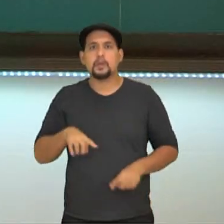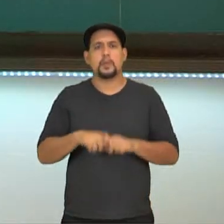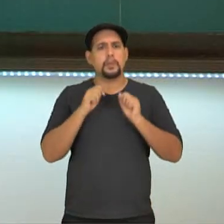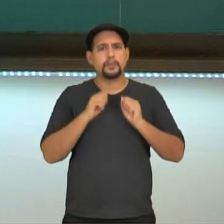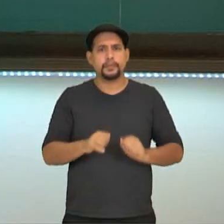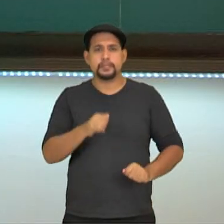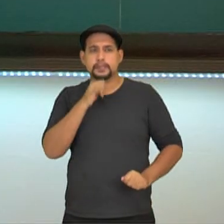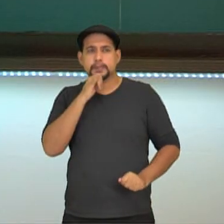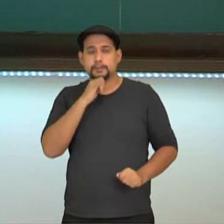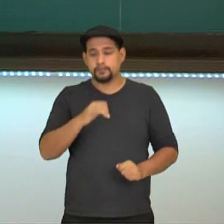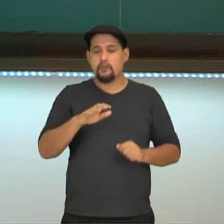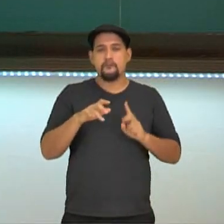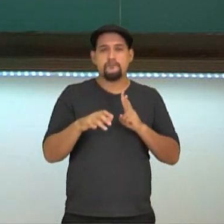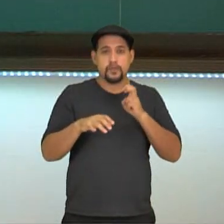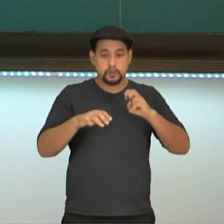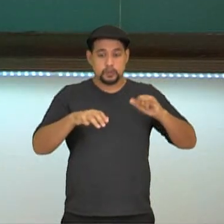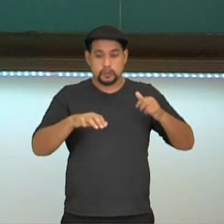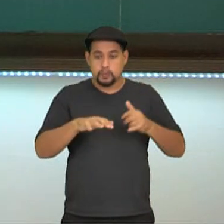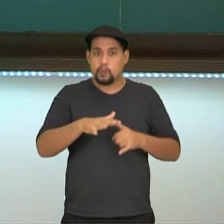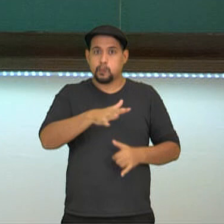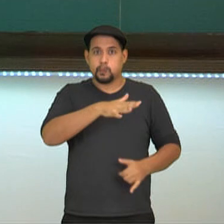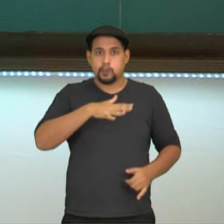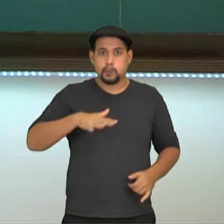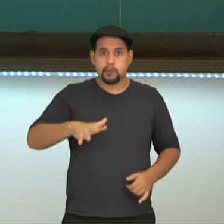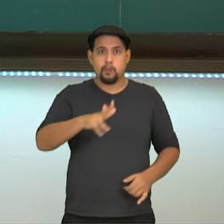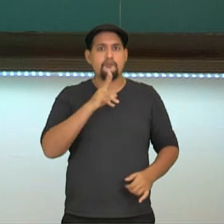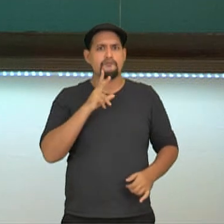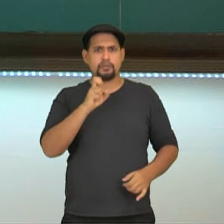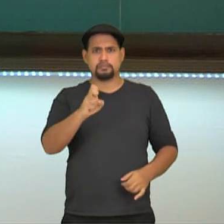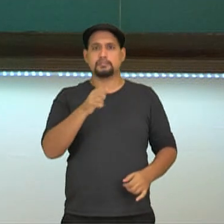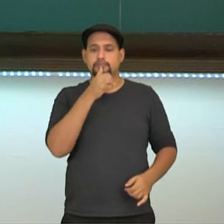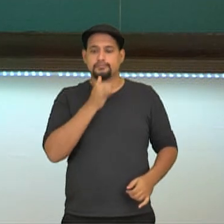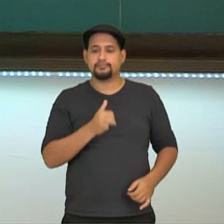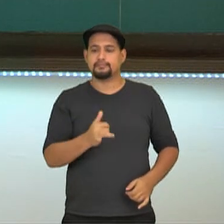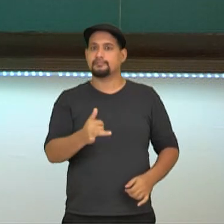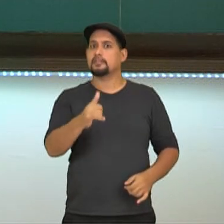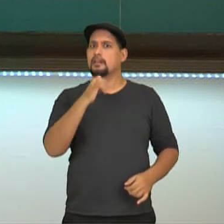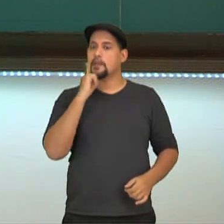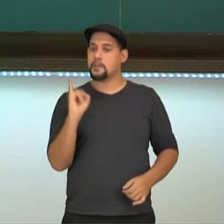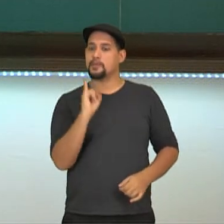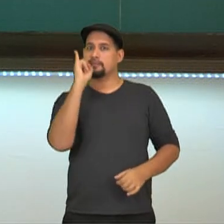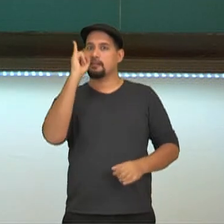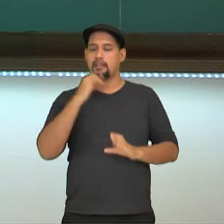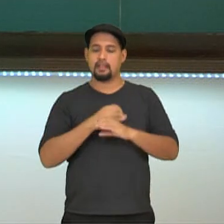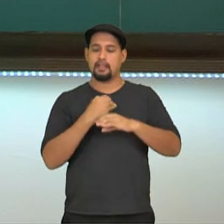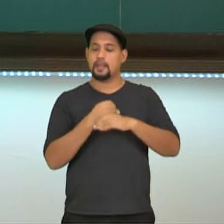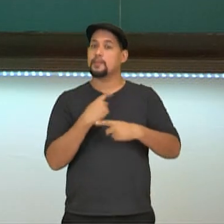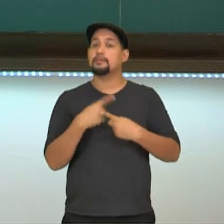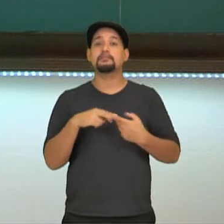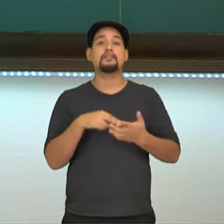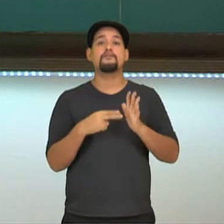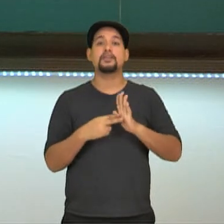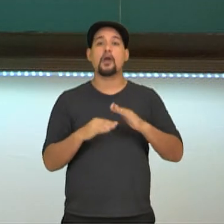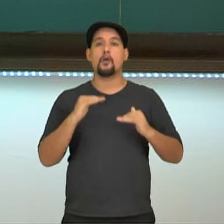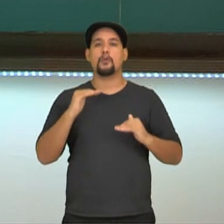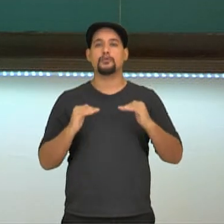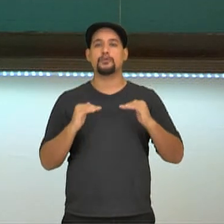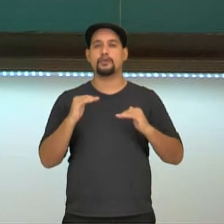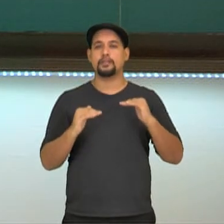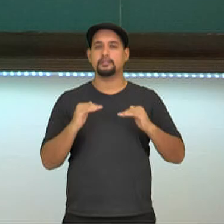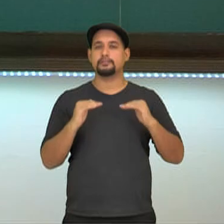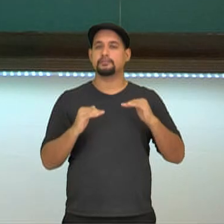ali e elas sofrerão forças constantes, tá? E isso é muito importante para a engenharia, porque isso significa mais controle de